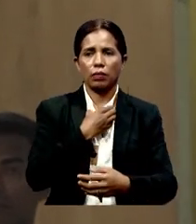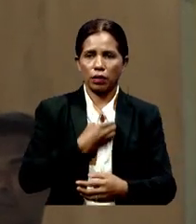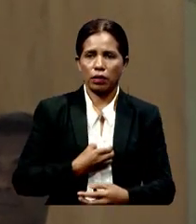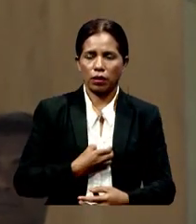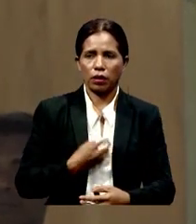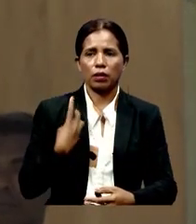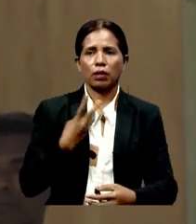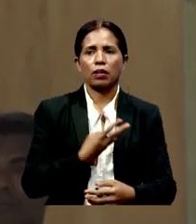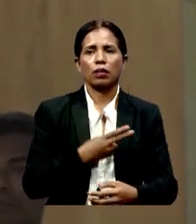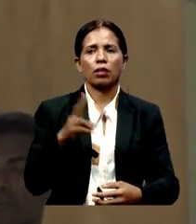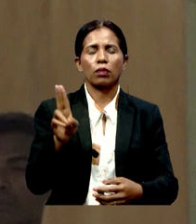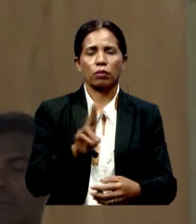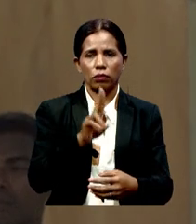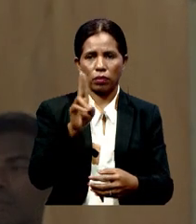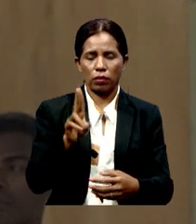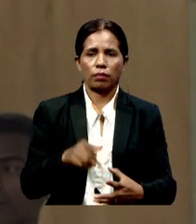hotu usufrui